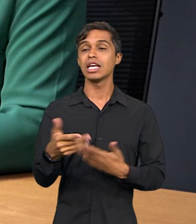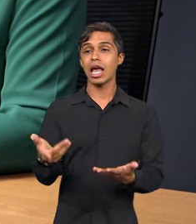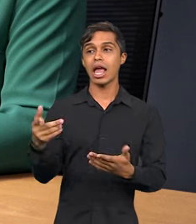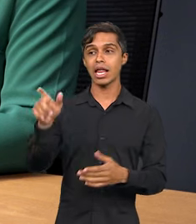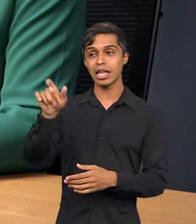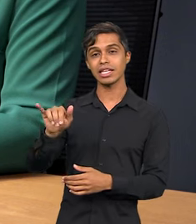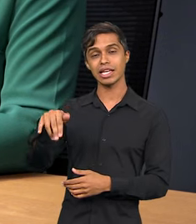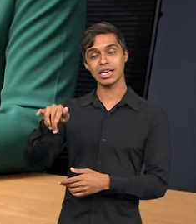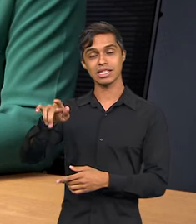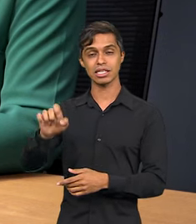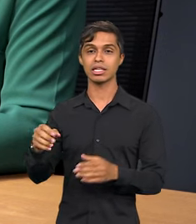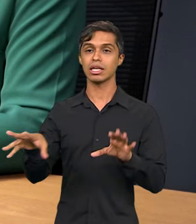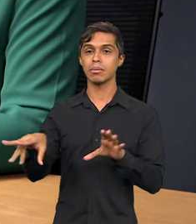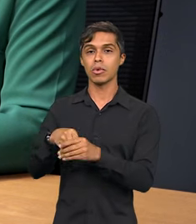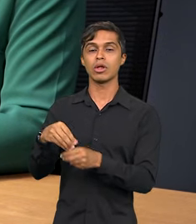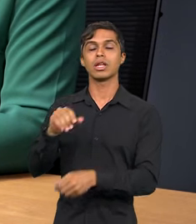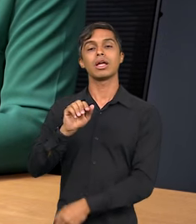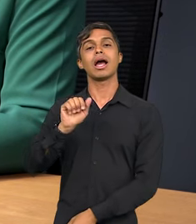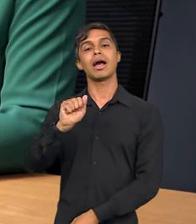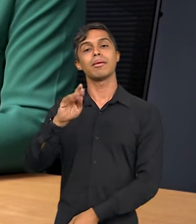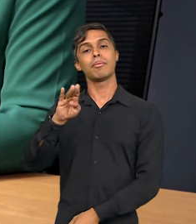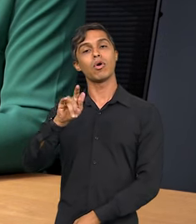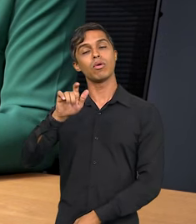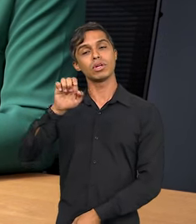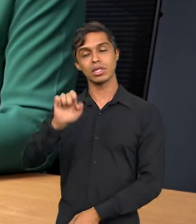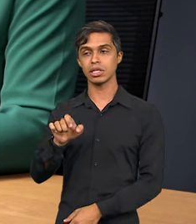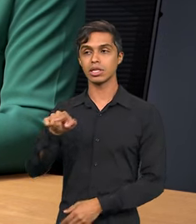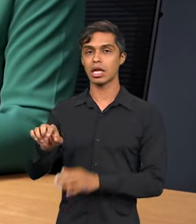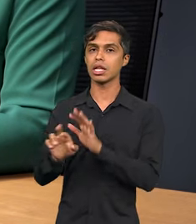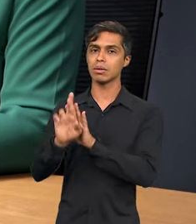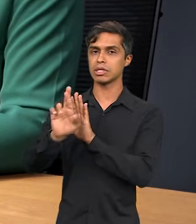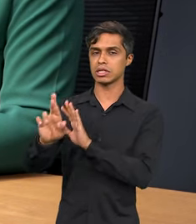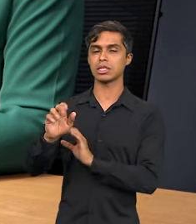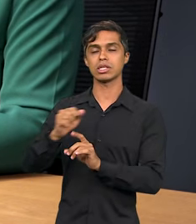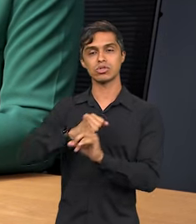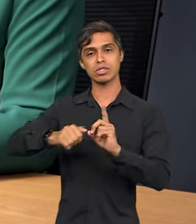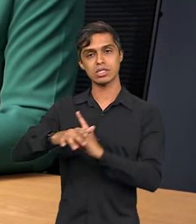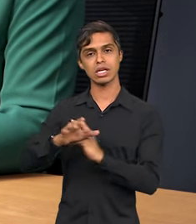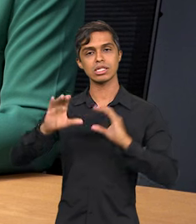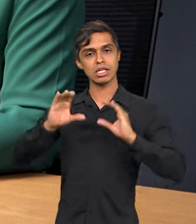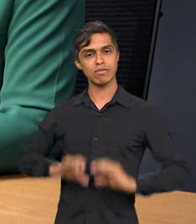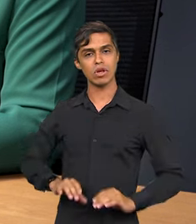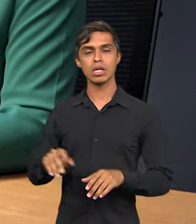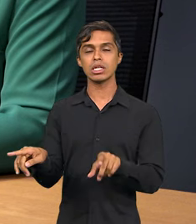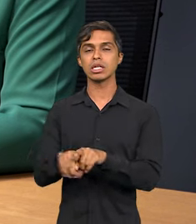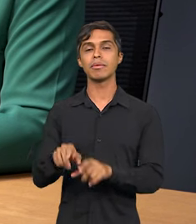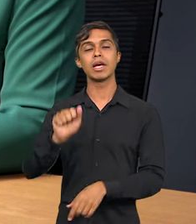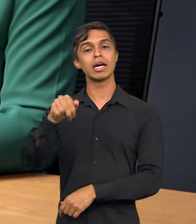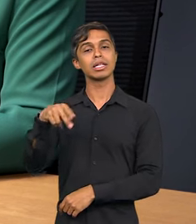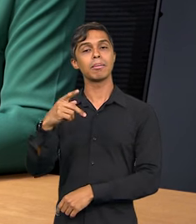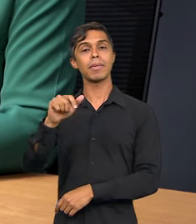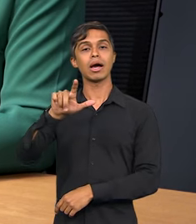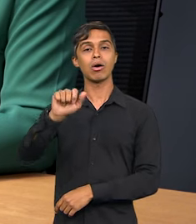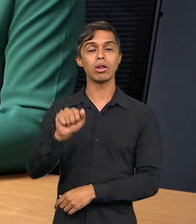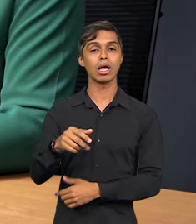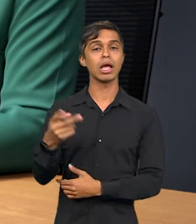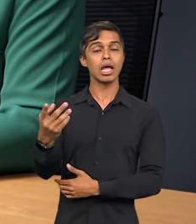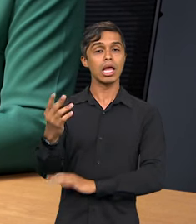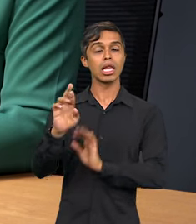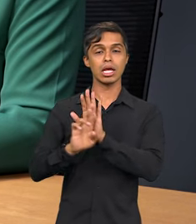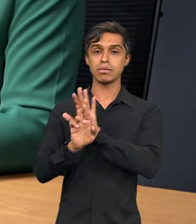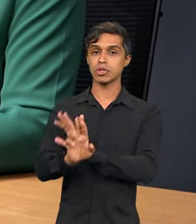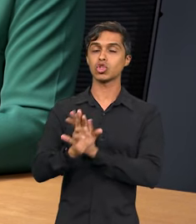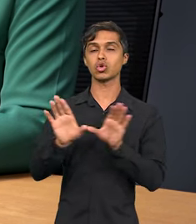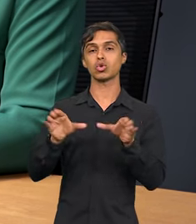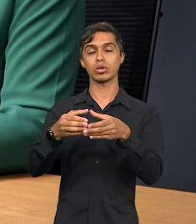a abong a nossa representante da sociedade civil e também a Ana Paula representante do grupo